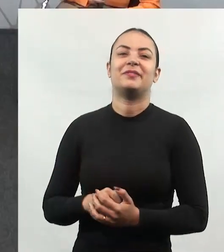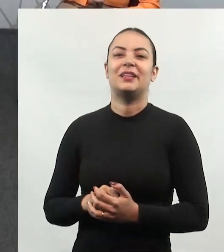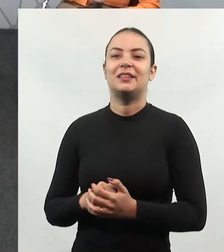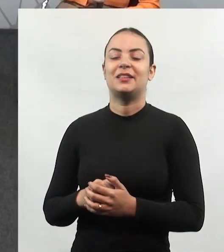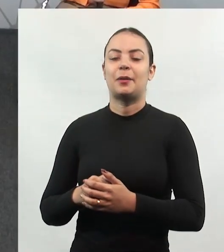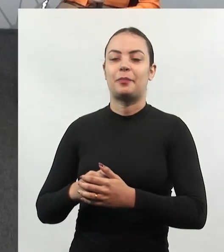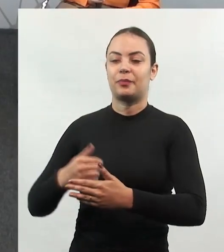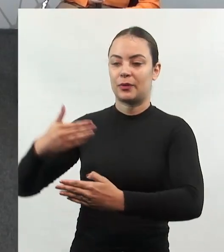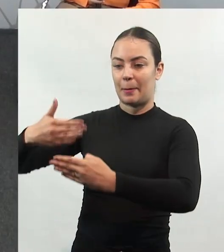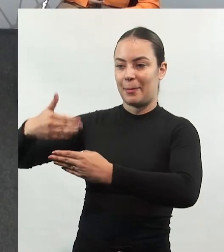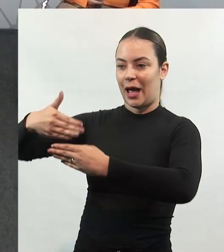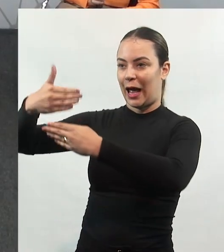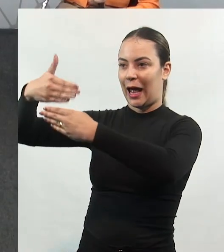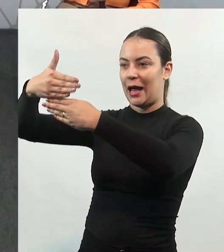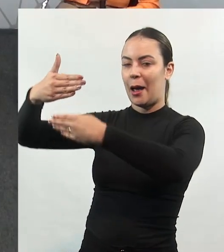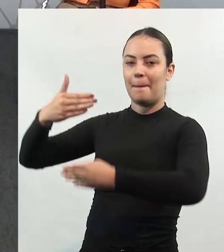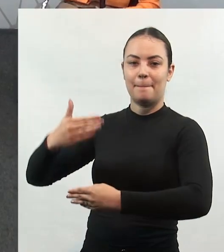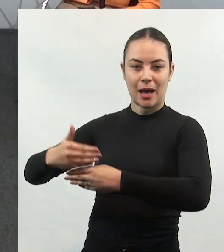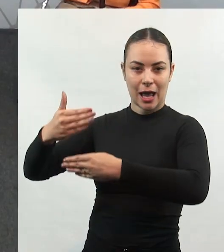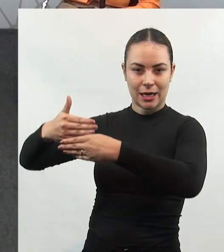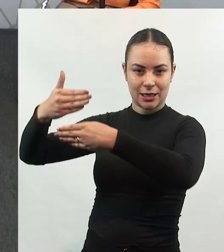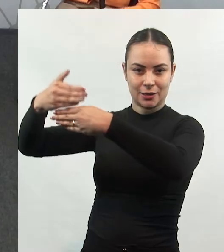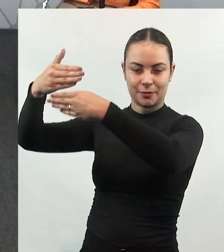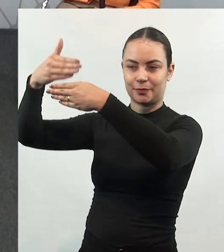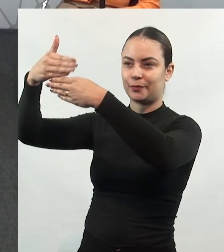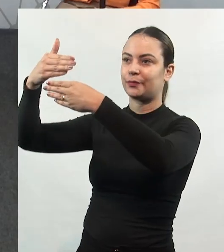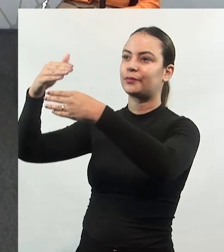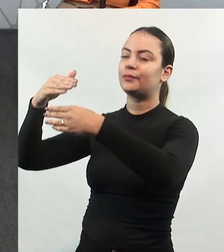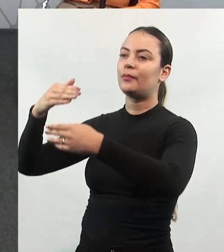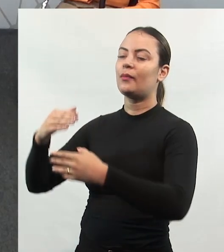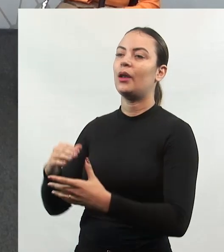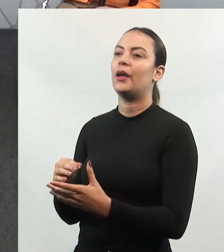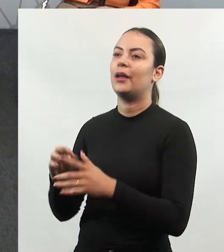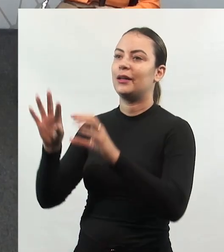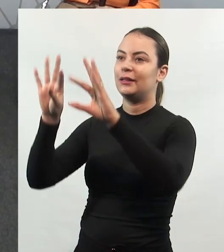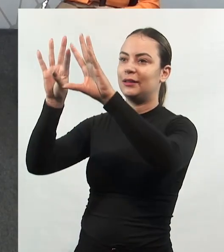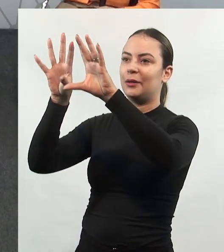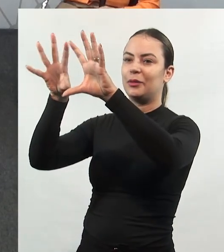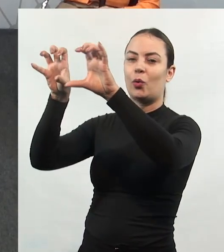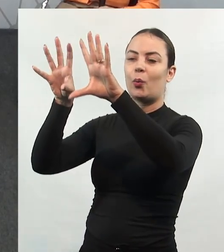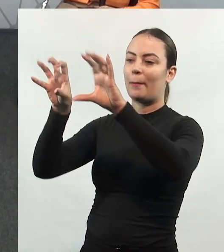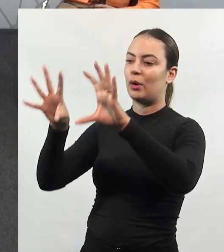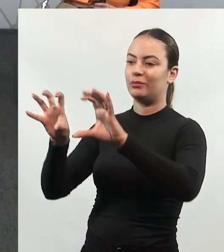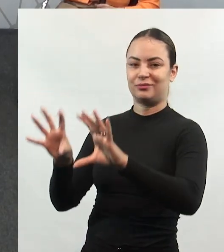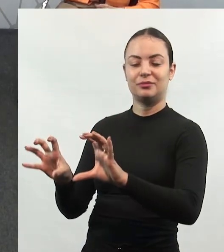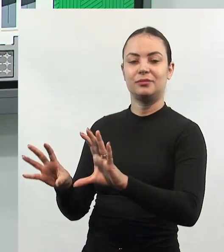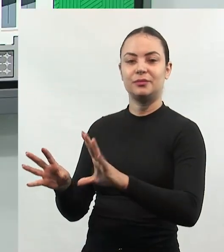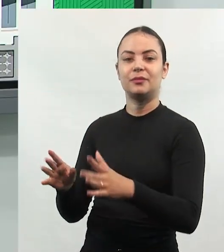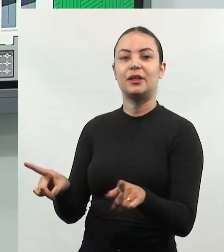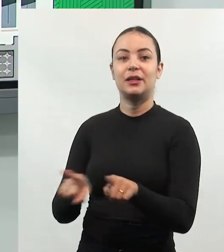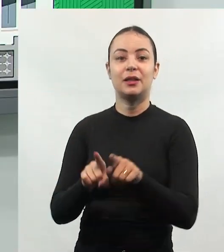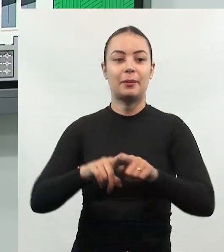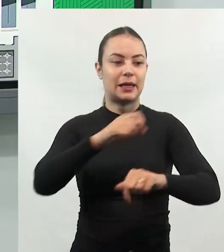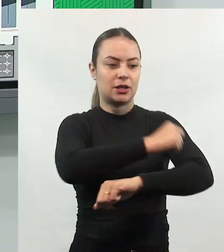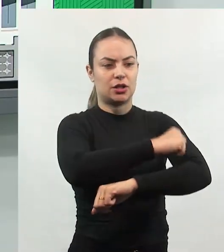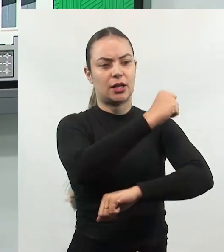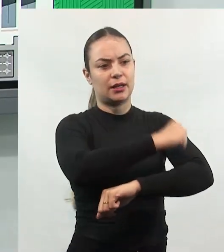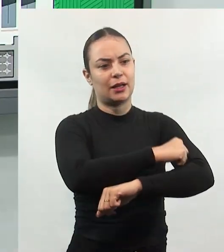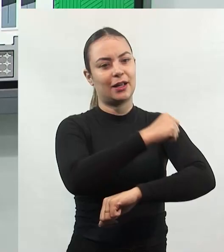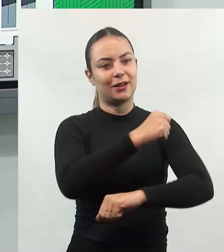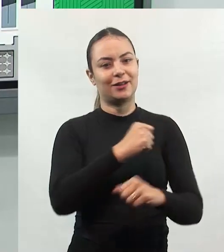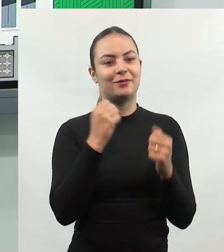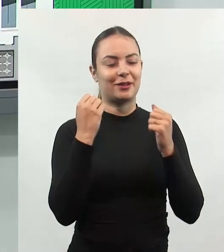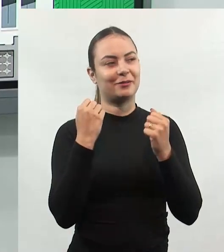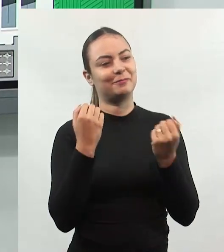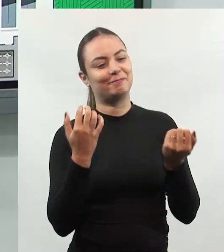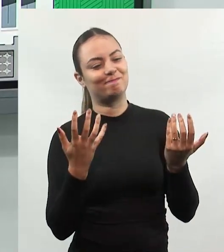amam a didática dela. E é verdade, aqui a gente tem muita história para falar, muita coisa para relembrar. Tem